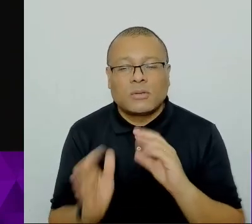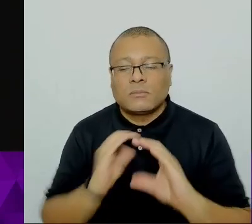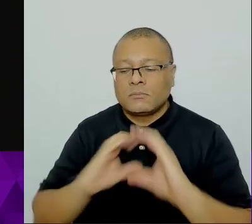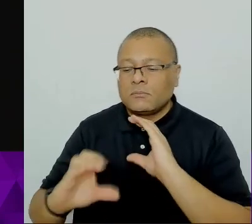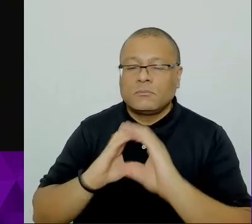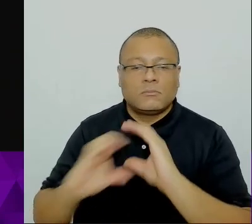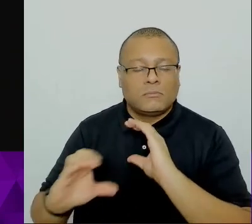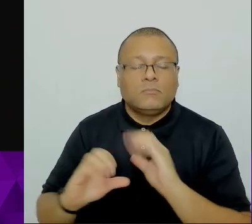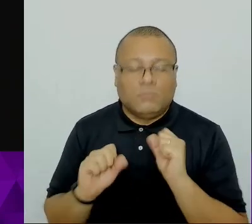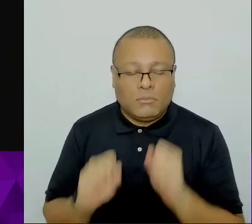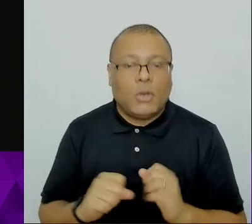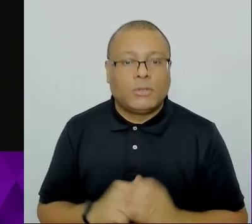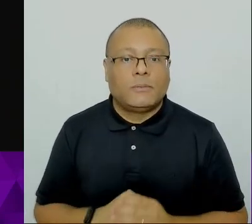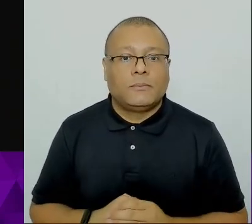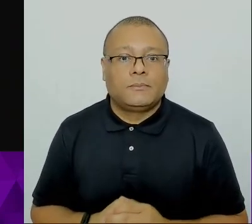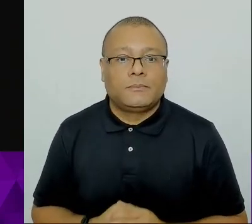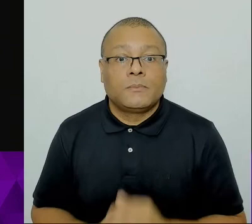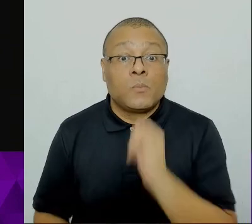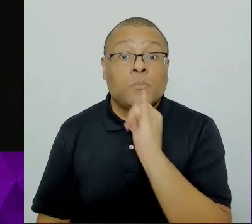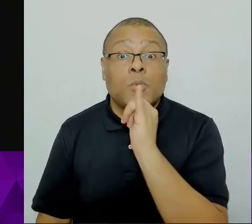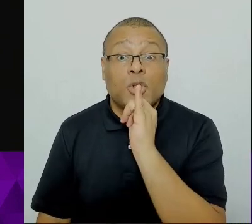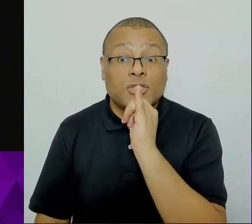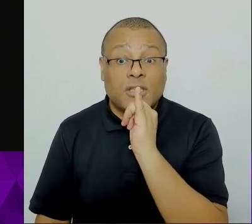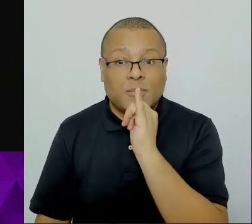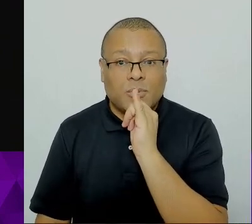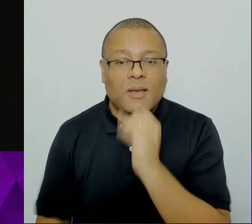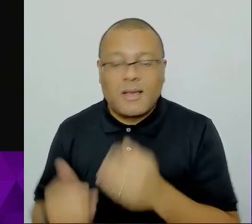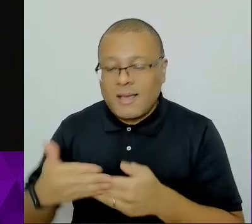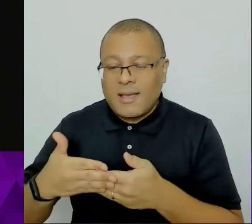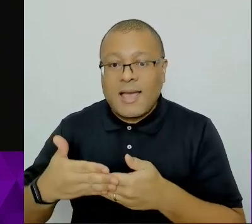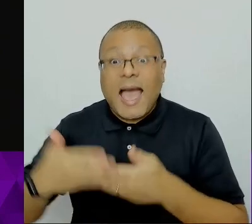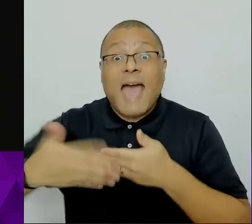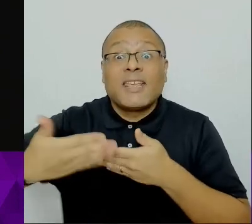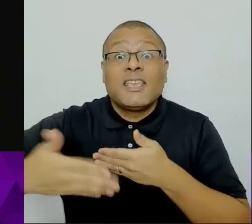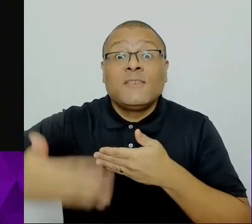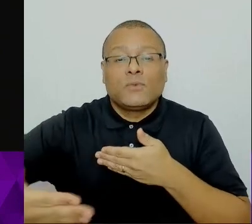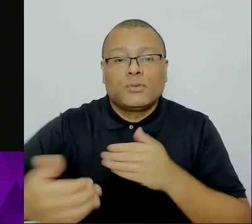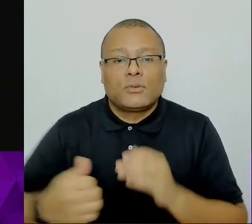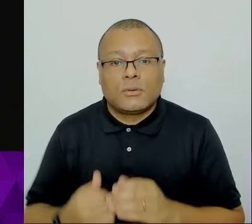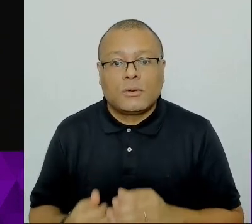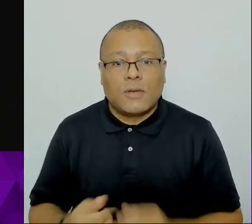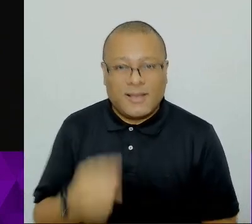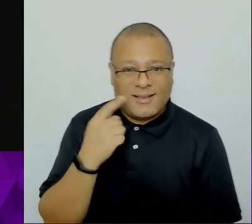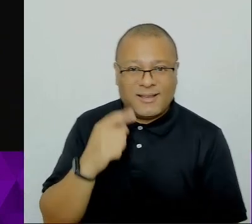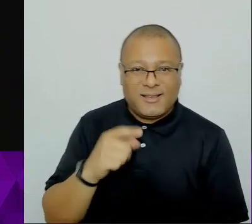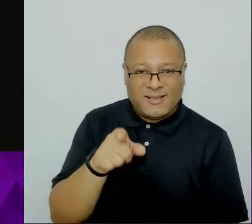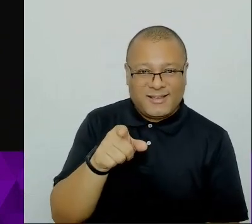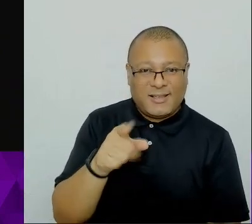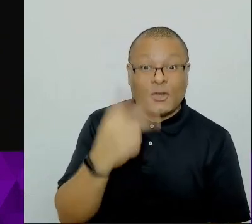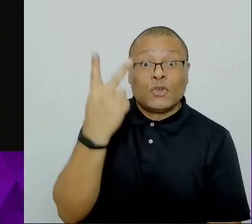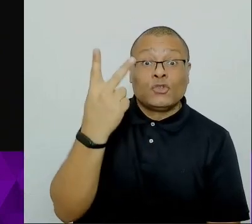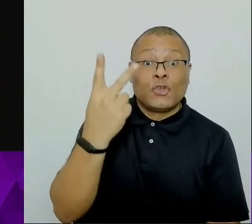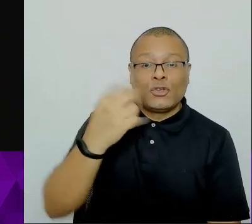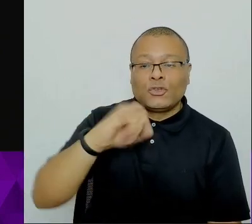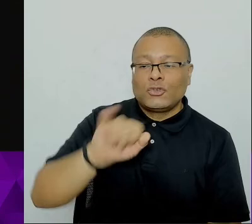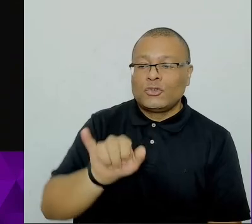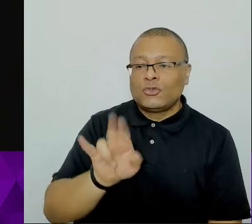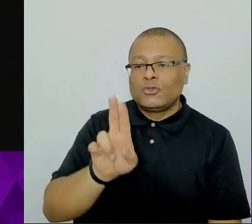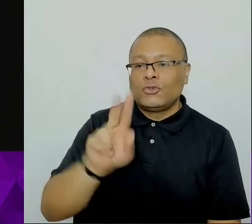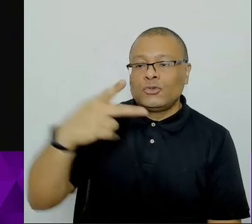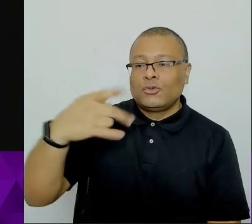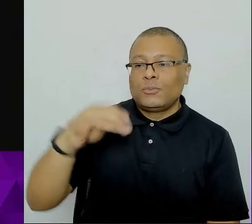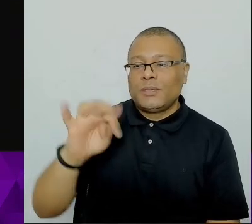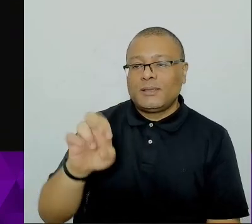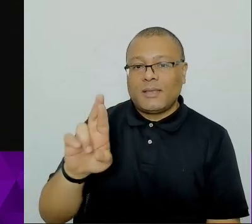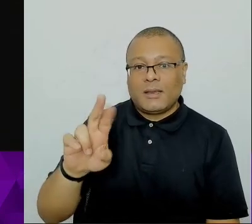tenho aqui na parte de files, eu tenho um Jupyter Notebook mesmo, dois Jupyter Notebooks aqui de exemplo,